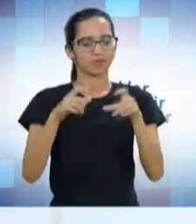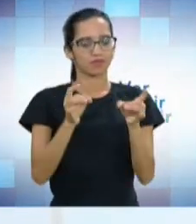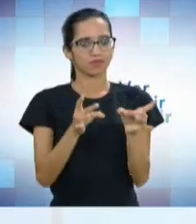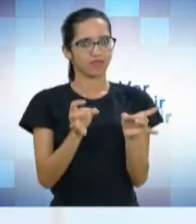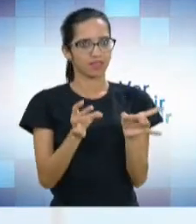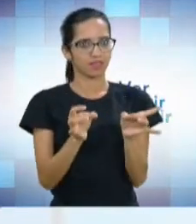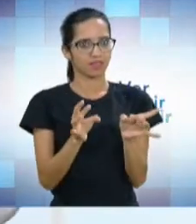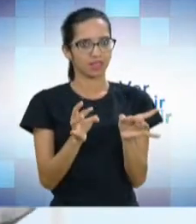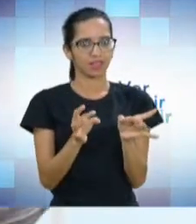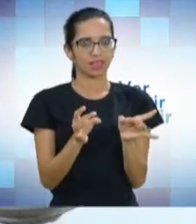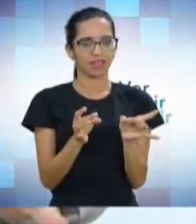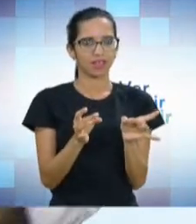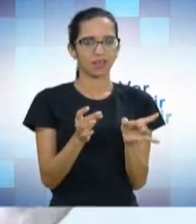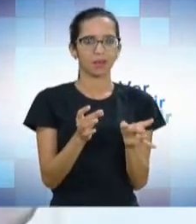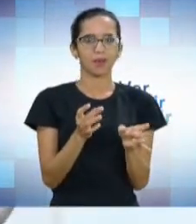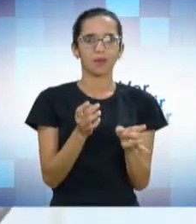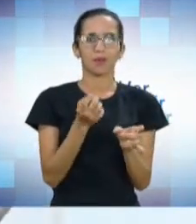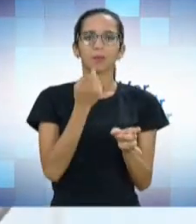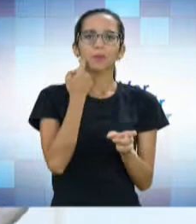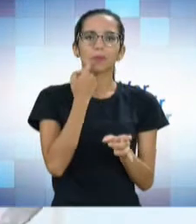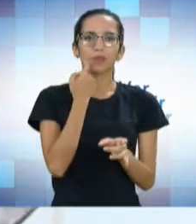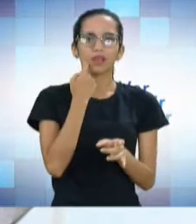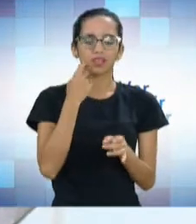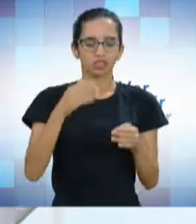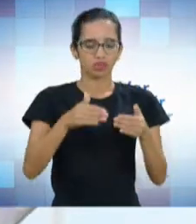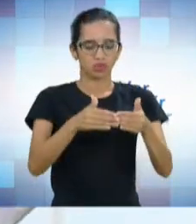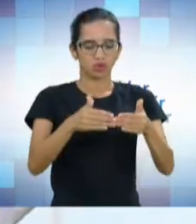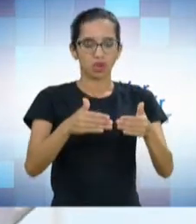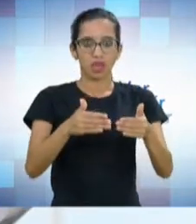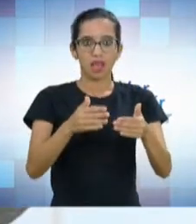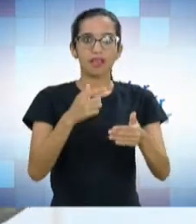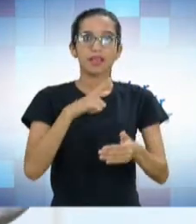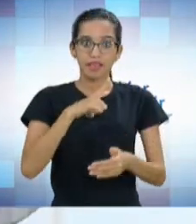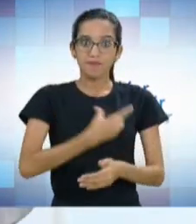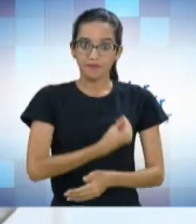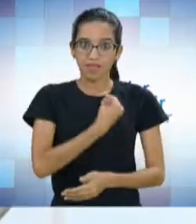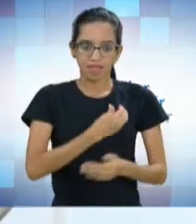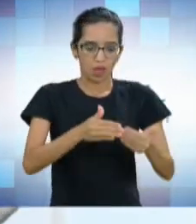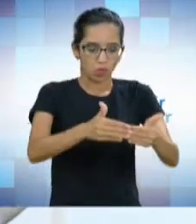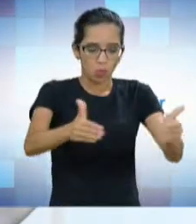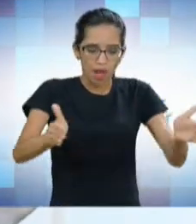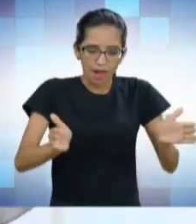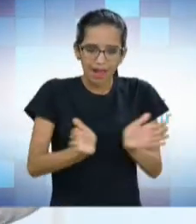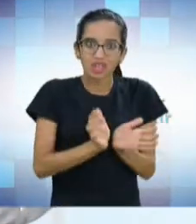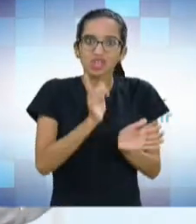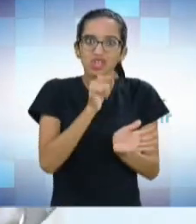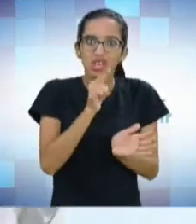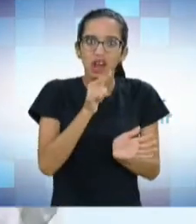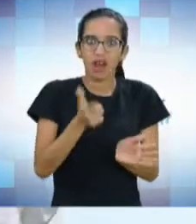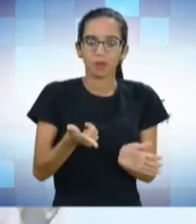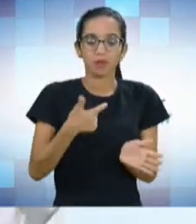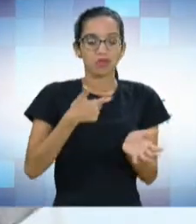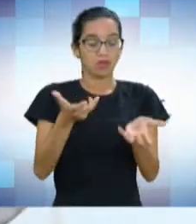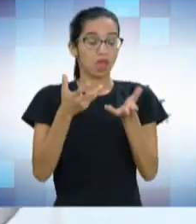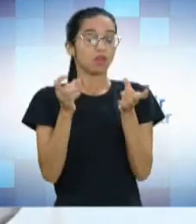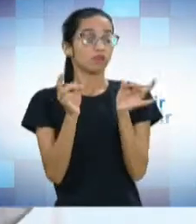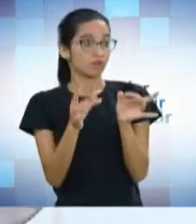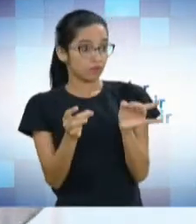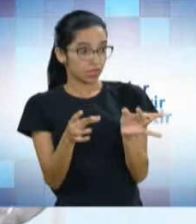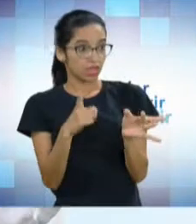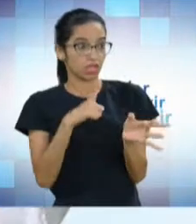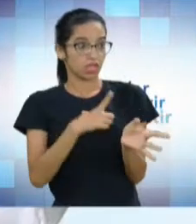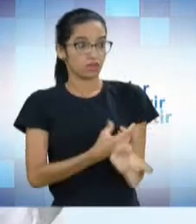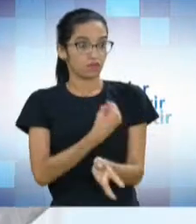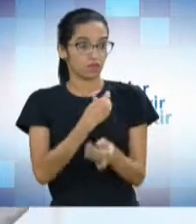é na caixa d'água peixe vivo sim eu fui perguntando mas não quero vender o peixe vivo precisa de um